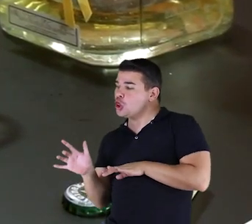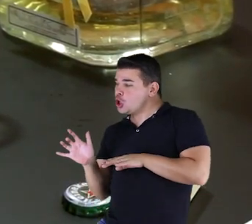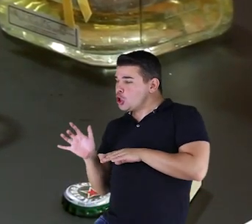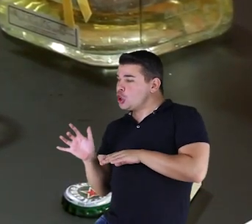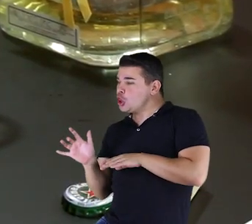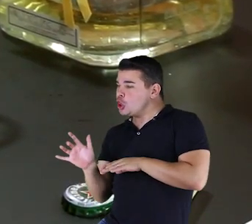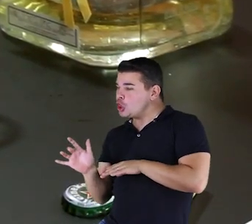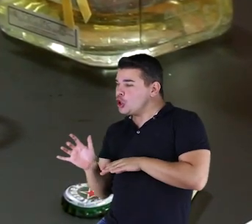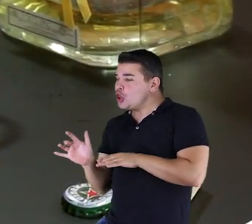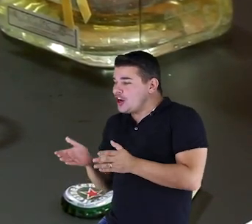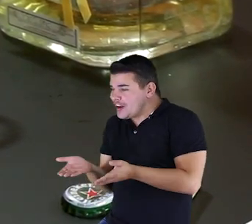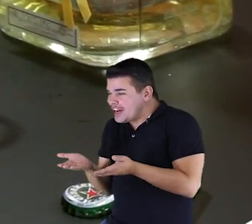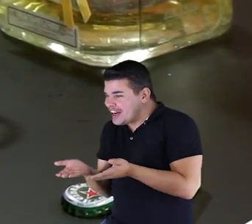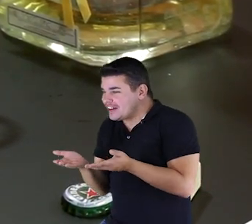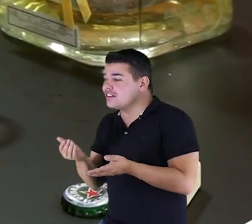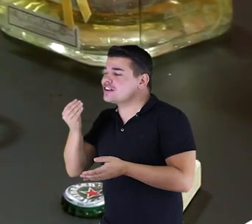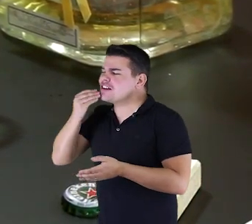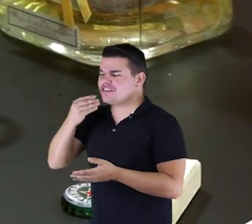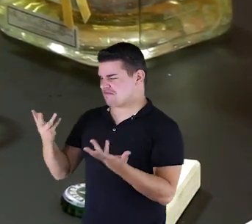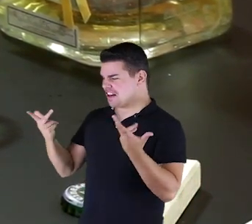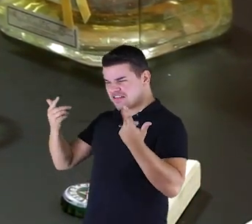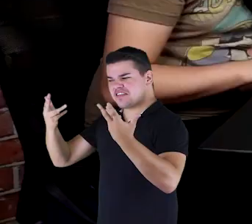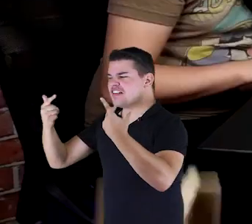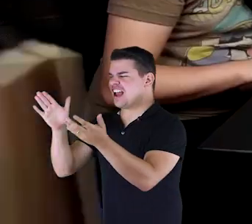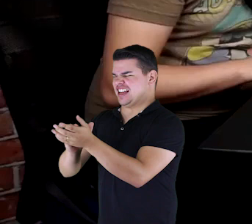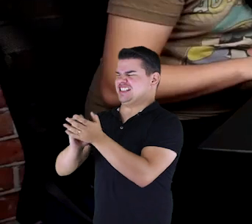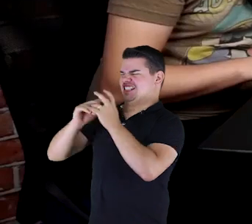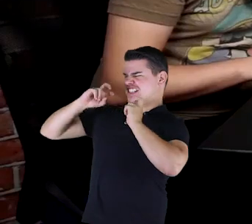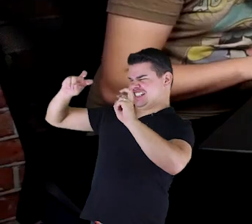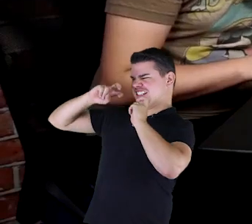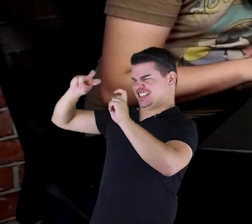Cauê puxa um bloco da base. Retira-o.